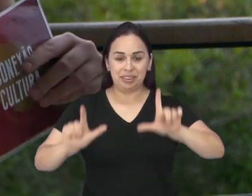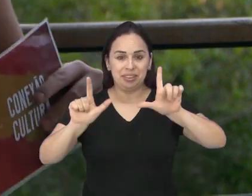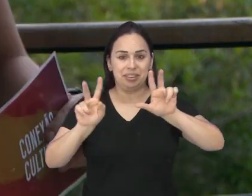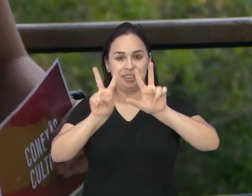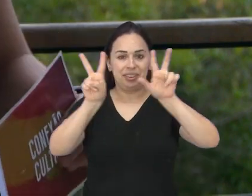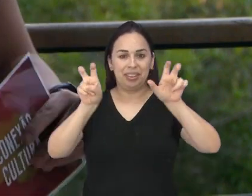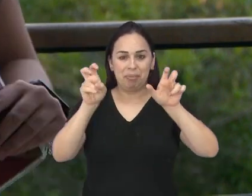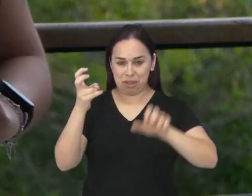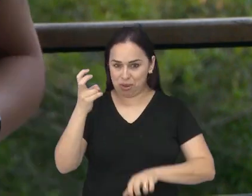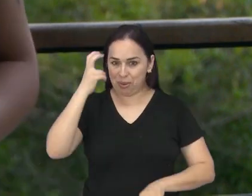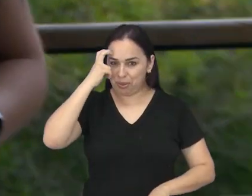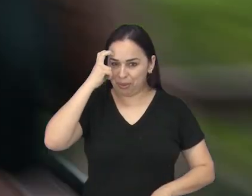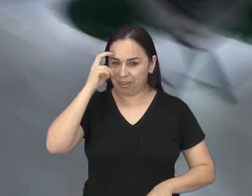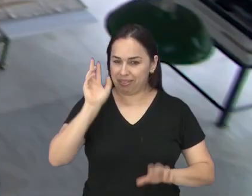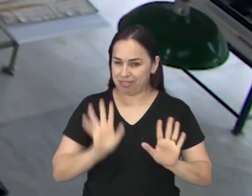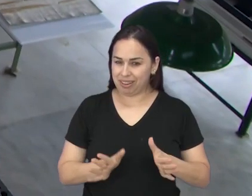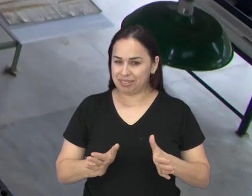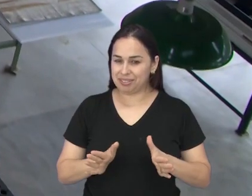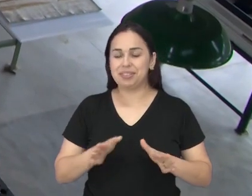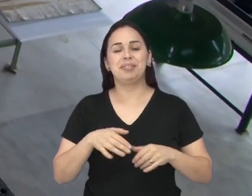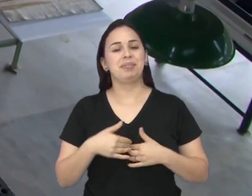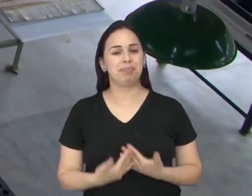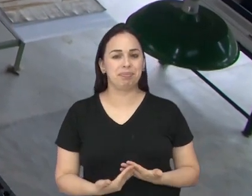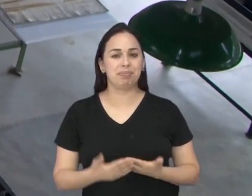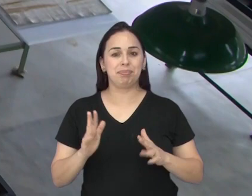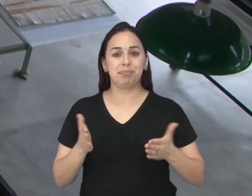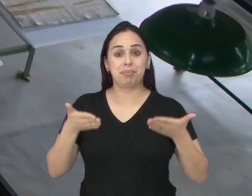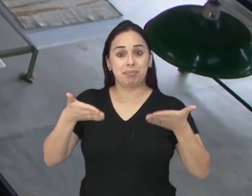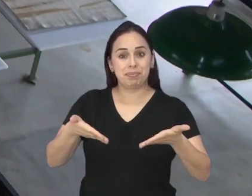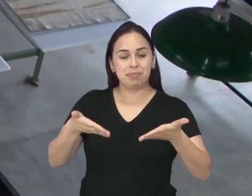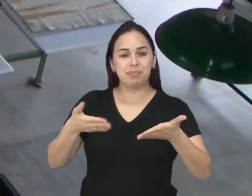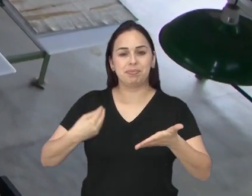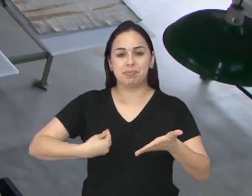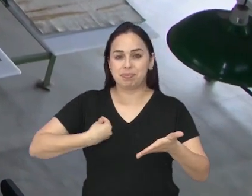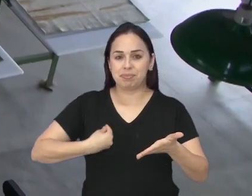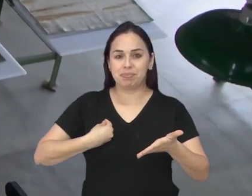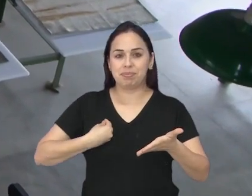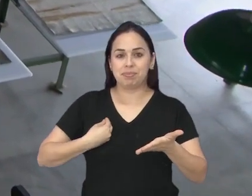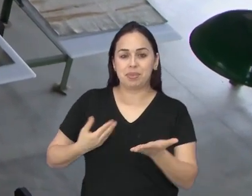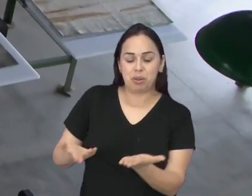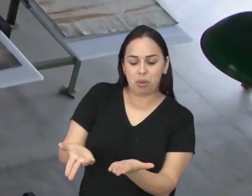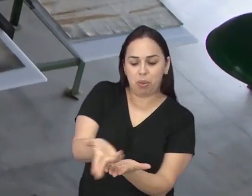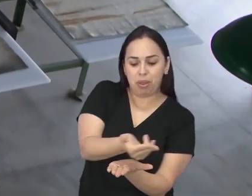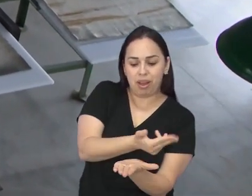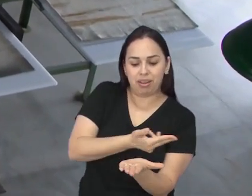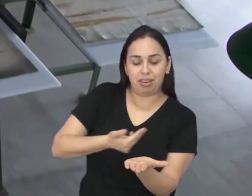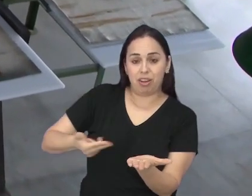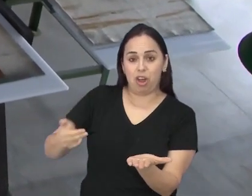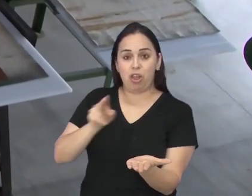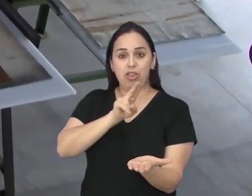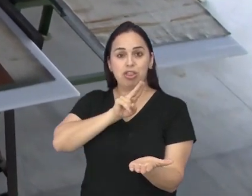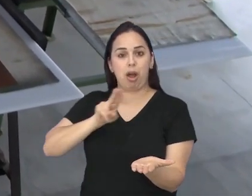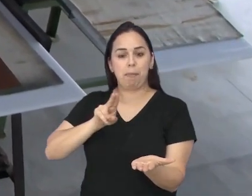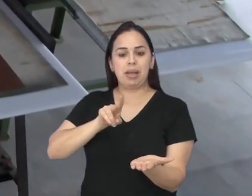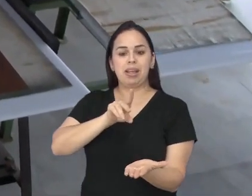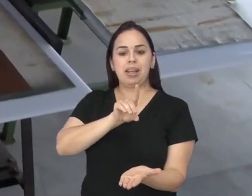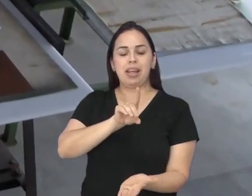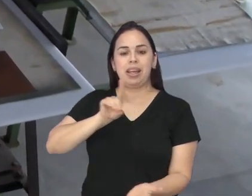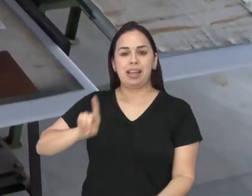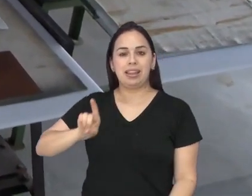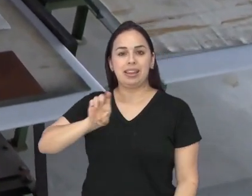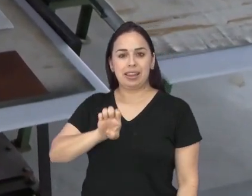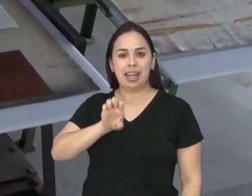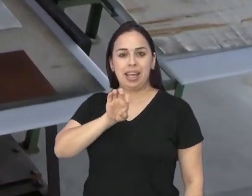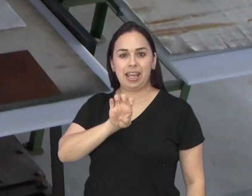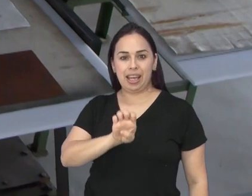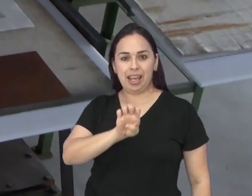sobre cultura, né? Então vamos focar. E é por isso que eu tô aqui nesse ateliê de gravura que fica no The Etzer Santa Clara, que é